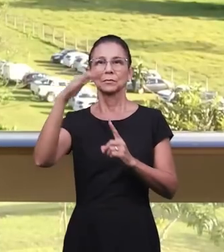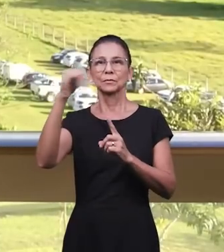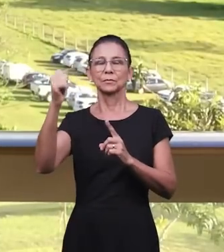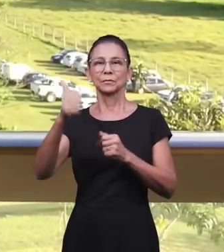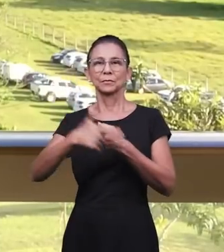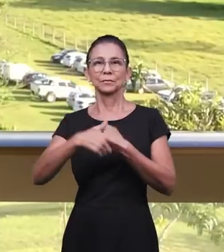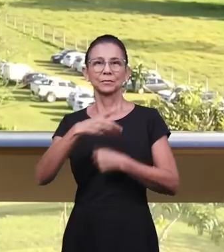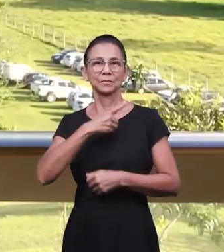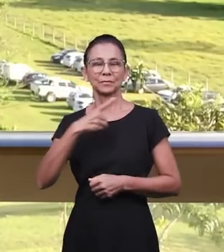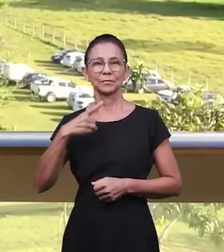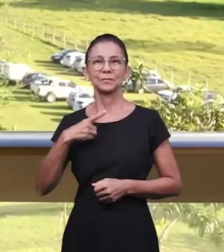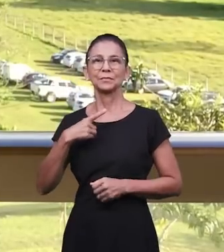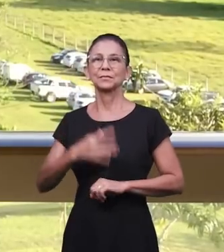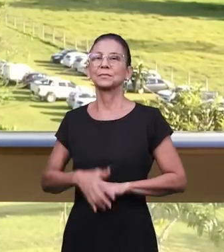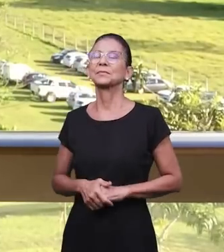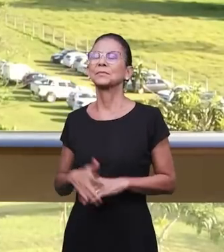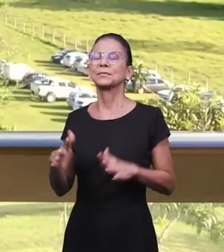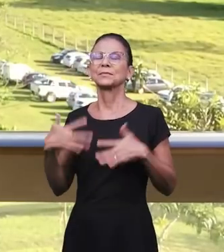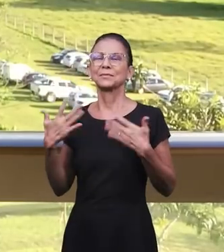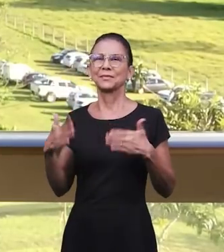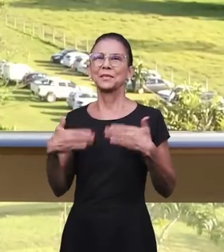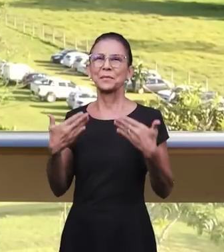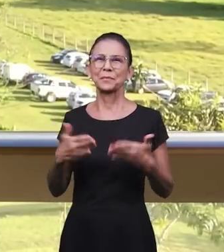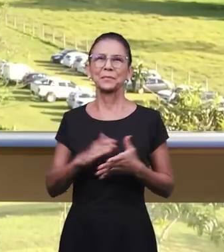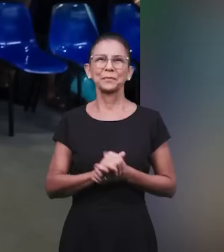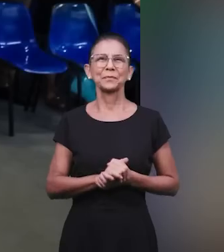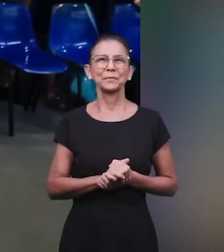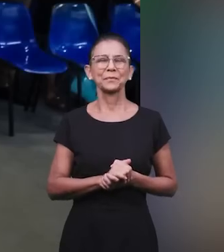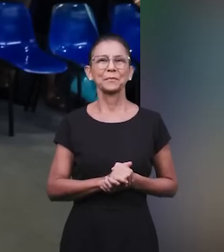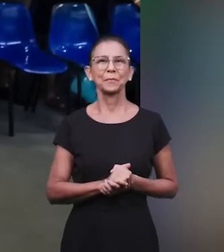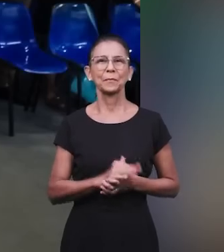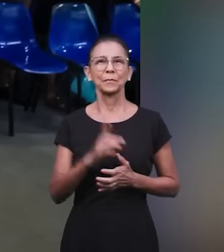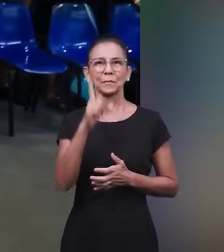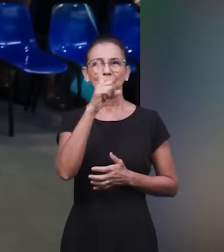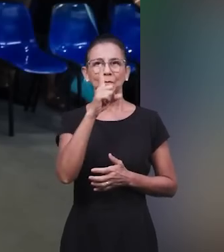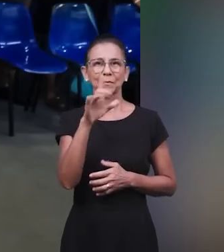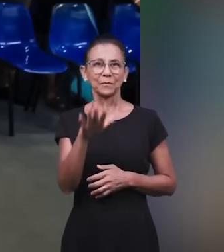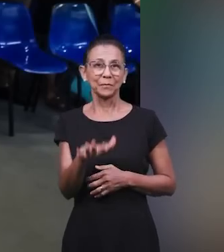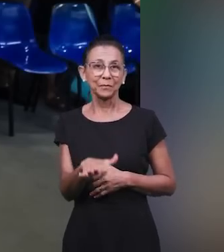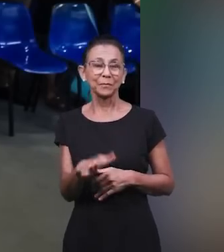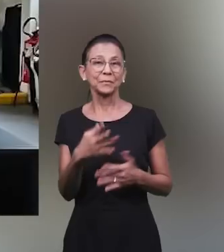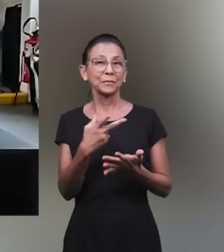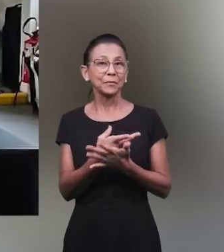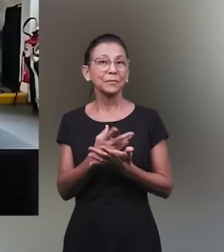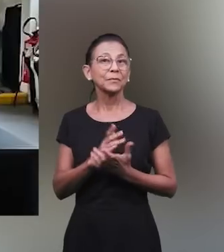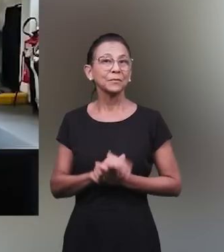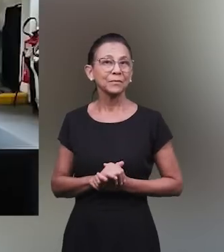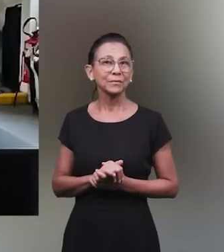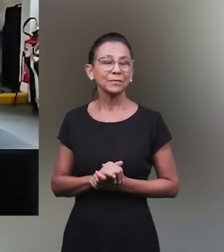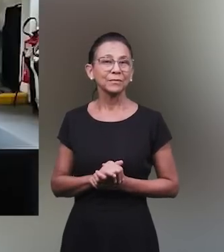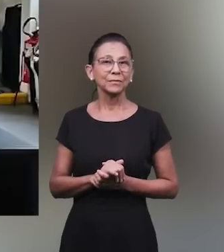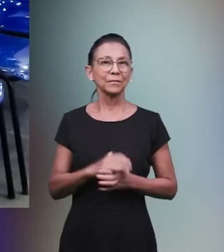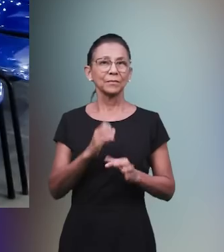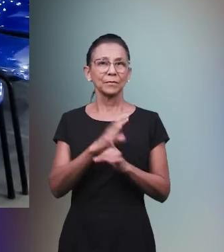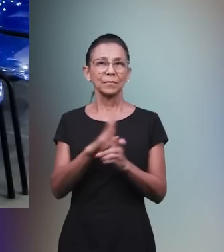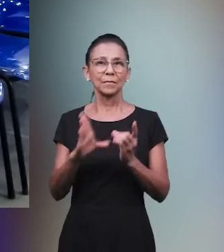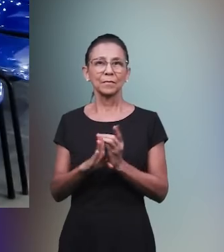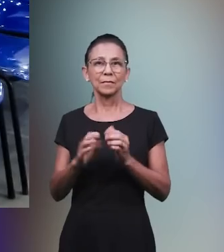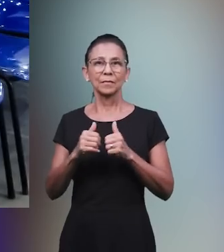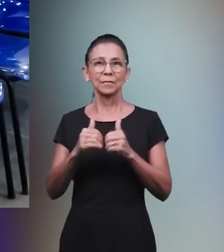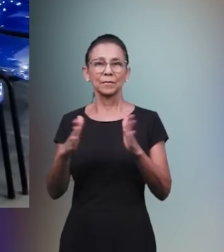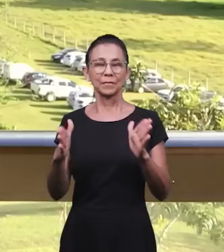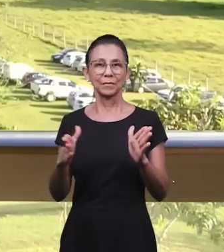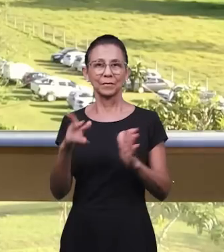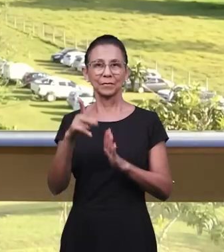Louvado seja o nome do Senhor por tão grande bênção para a área de Palhoça. No domingo à tarde, também foi realizado o culto de abertura do